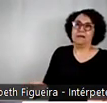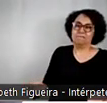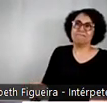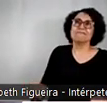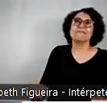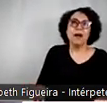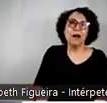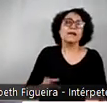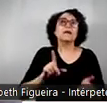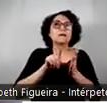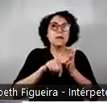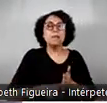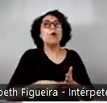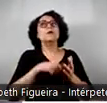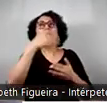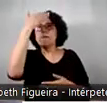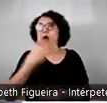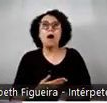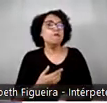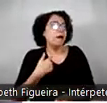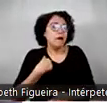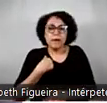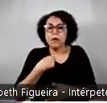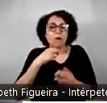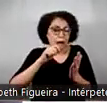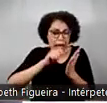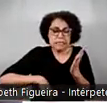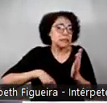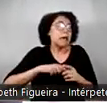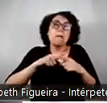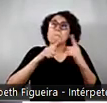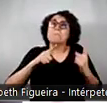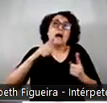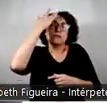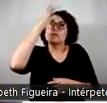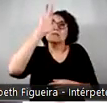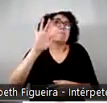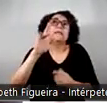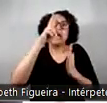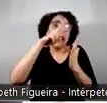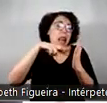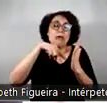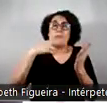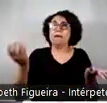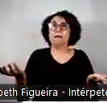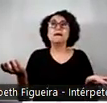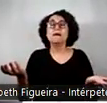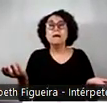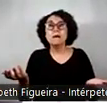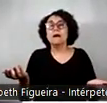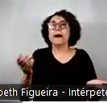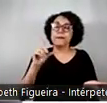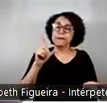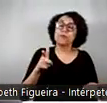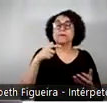de uma grande pressão que tem sido feita, assim, por um coletivo, né, do Fronteiras Cruzadas, que atua em São Paulo.